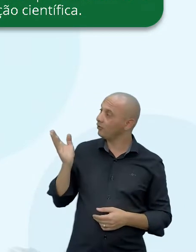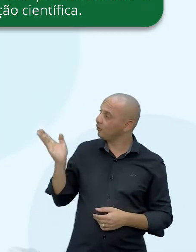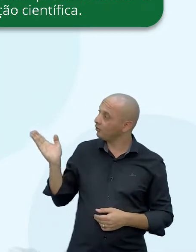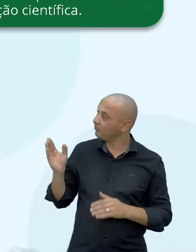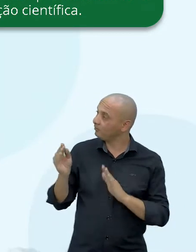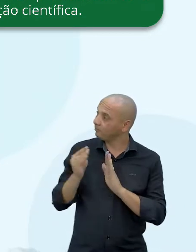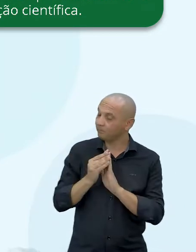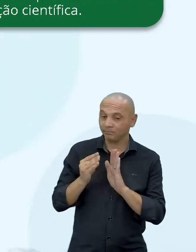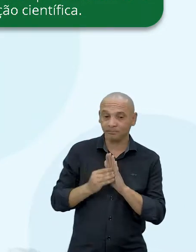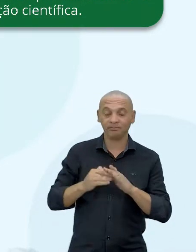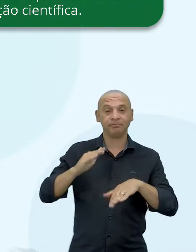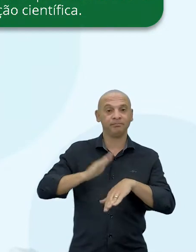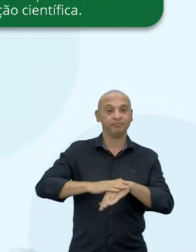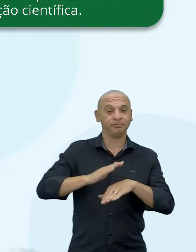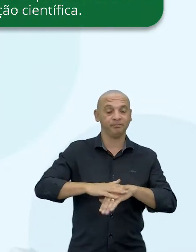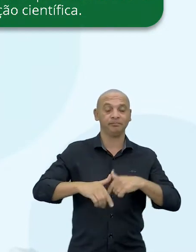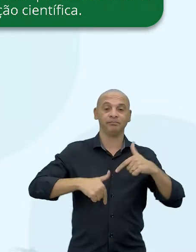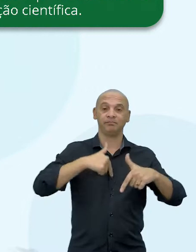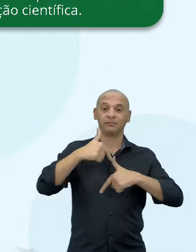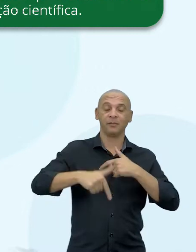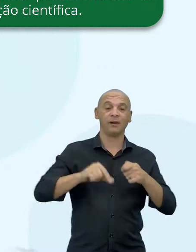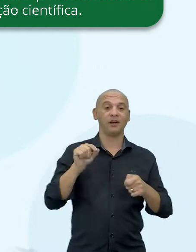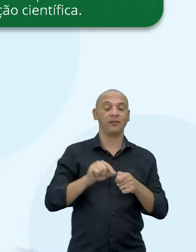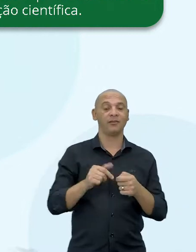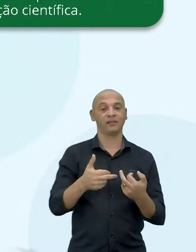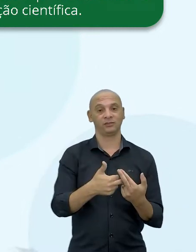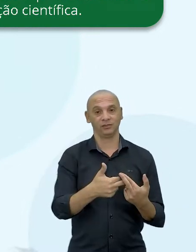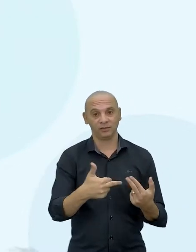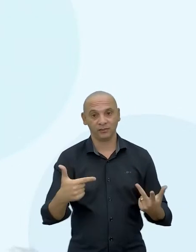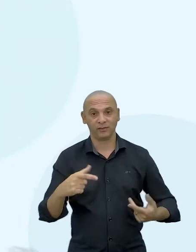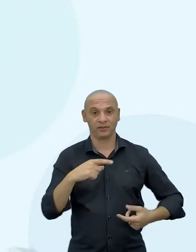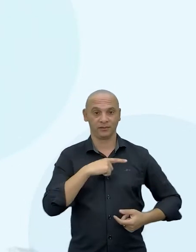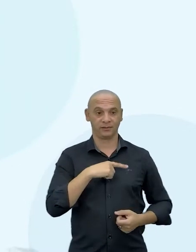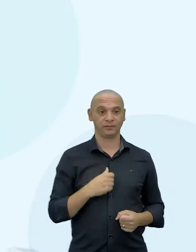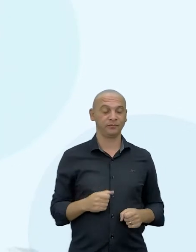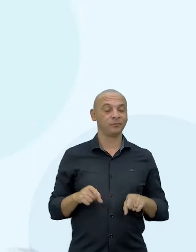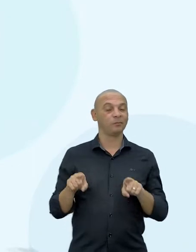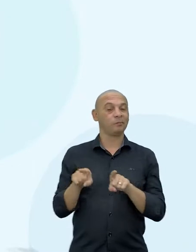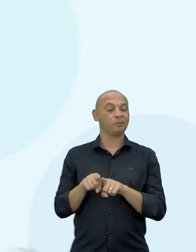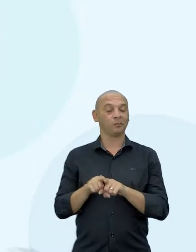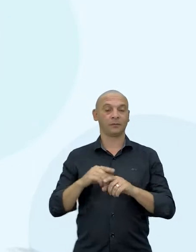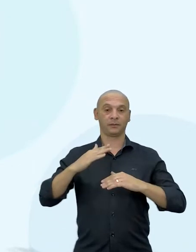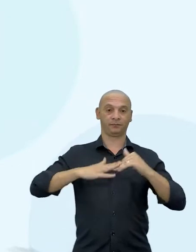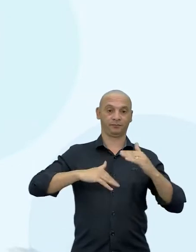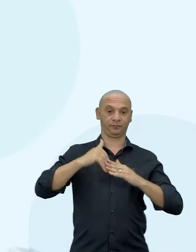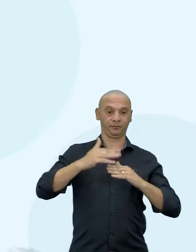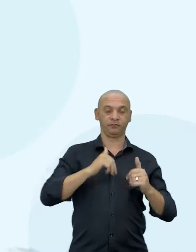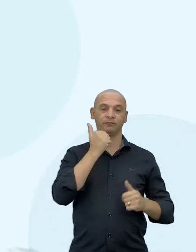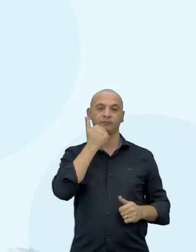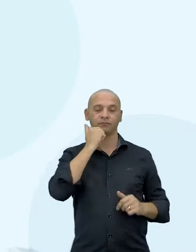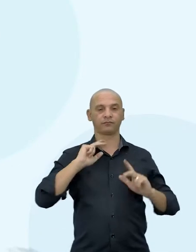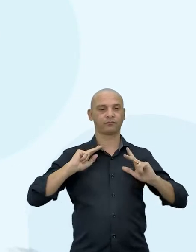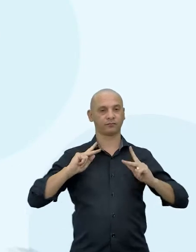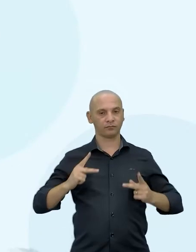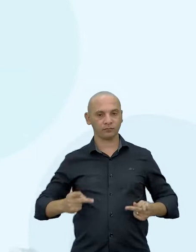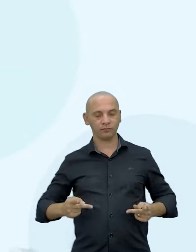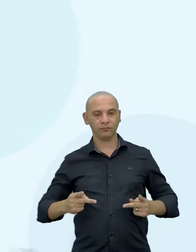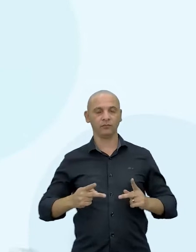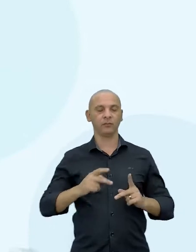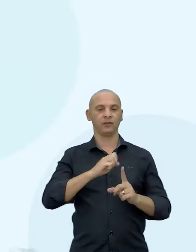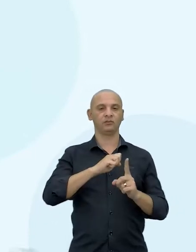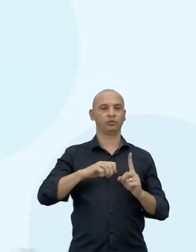as habilidades dos nossos eixos estruturantes, que agora realmente vai ser colocado aí mão na massa, né, da nossa investigação